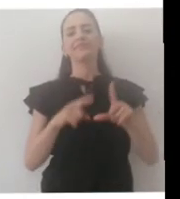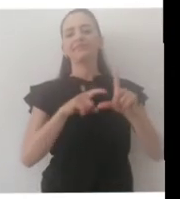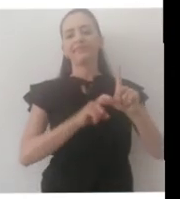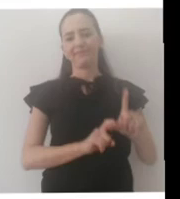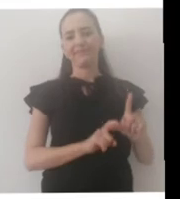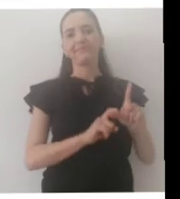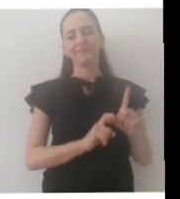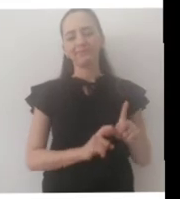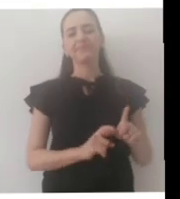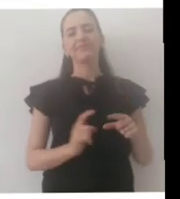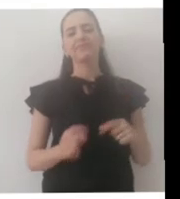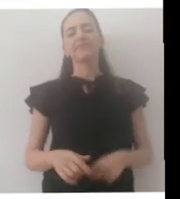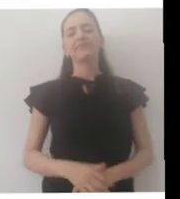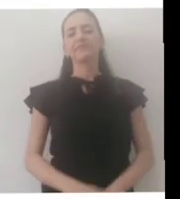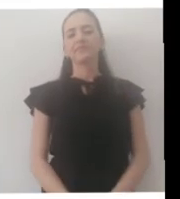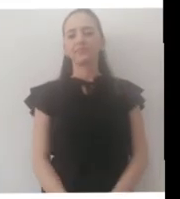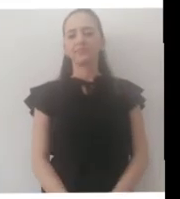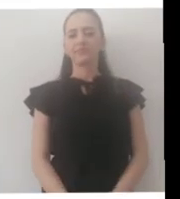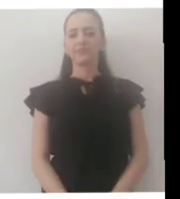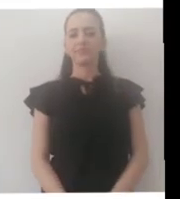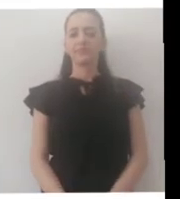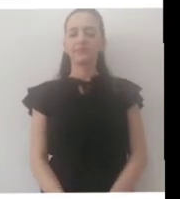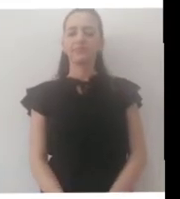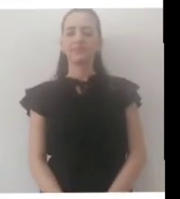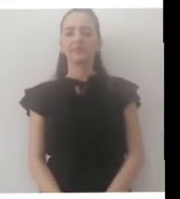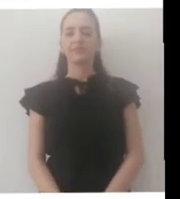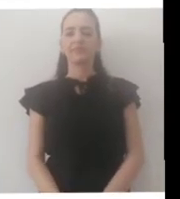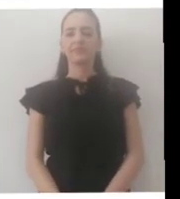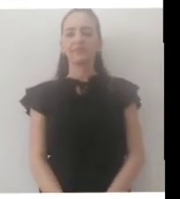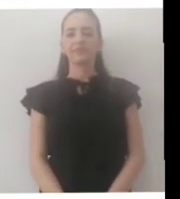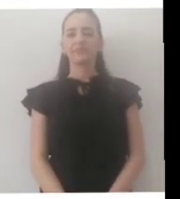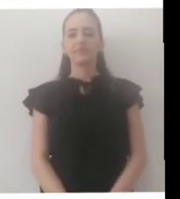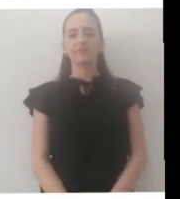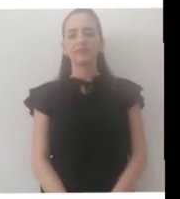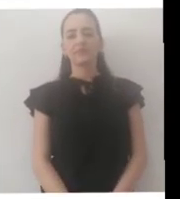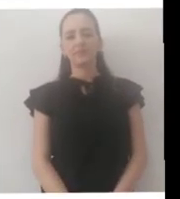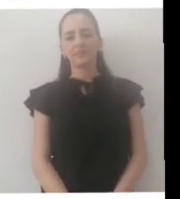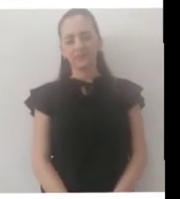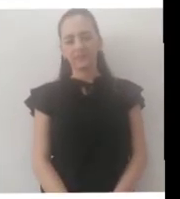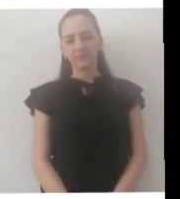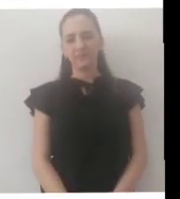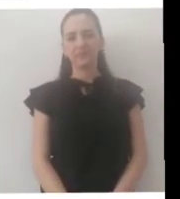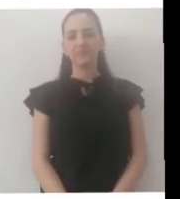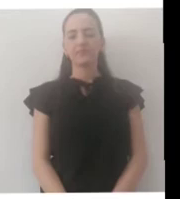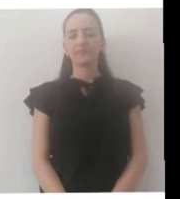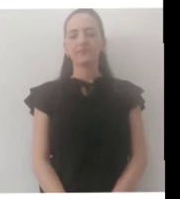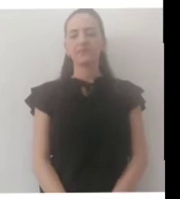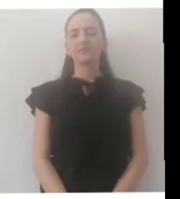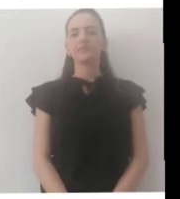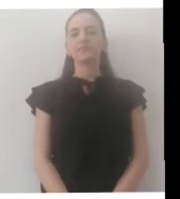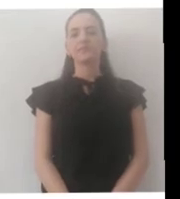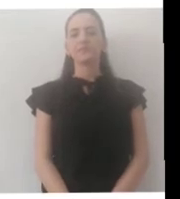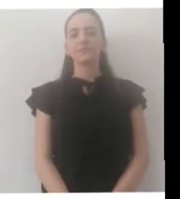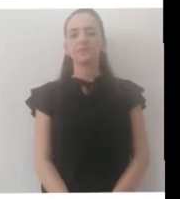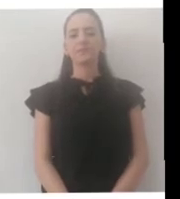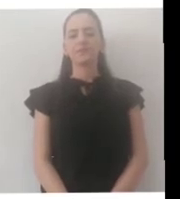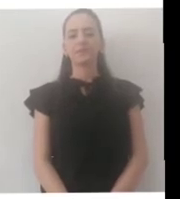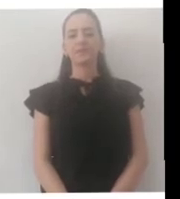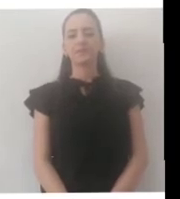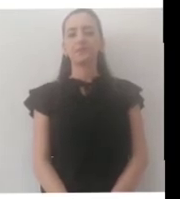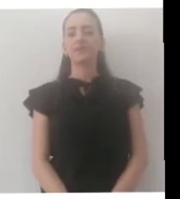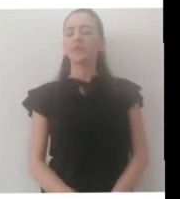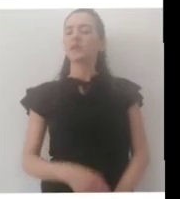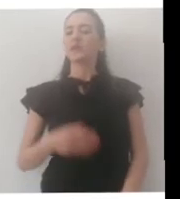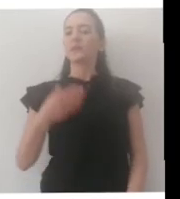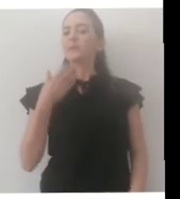criança mais heterônoma, ou seja, dependente. Heteronomia significa dependência. E ele quer dizer aqui, ela quer dizer, na verdade,